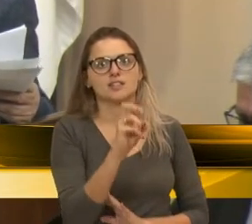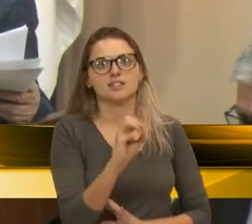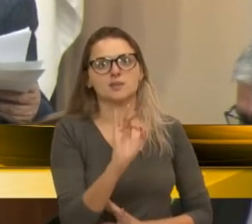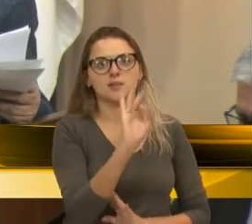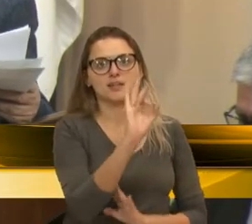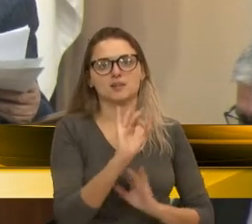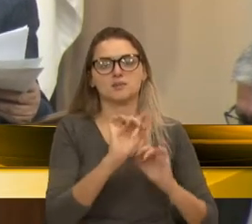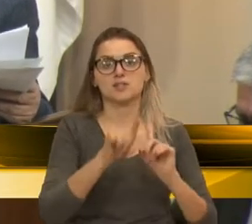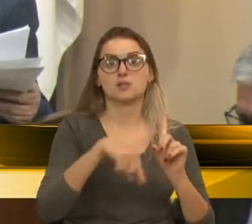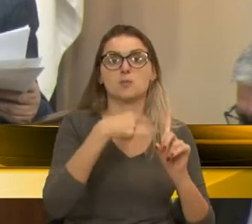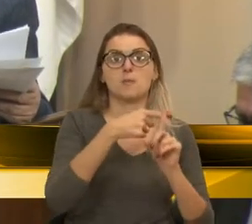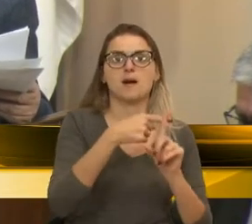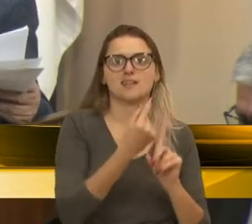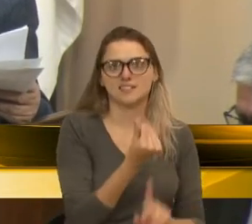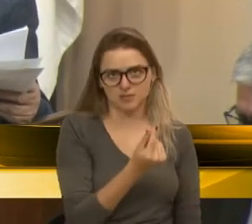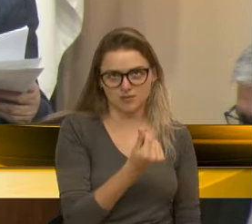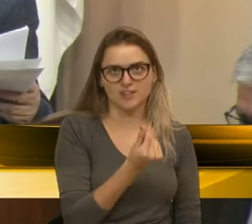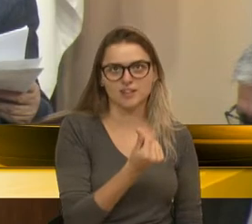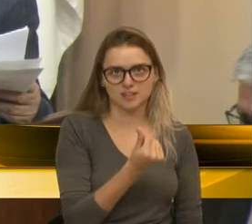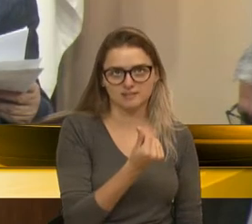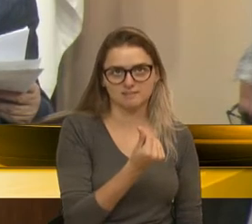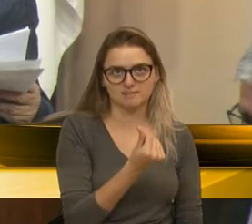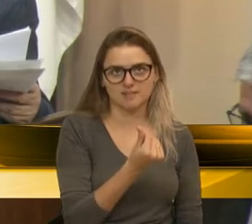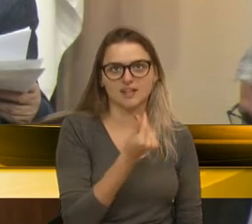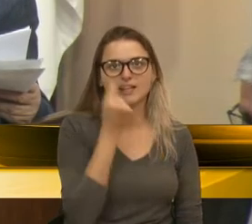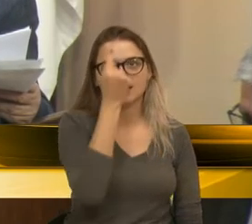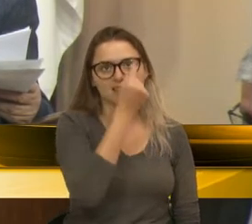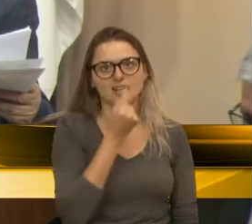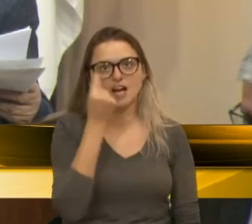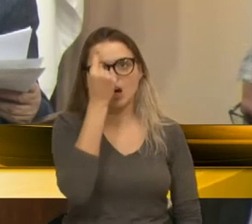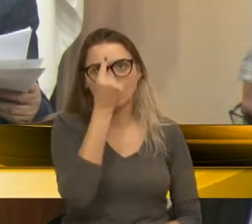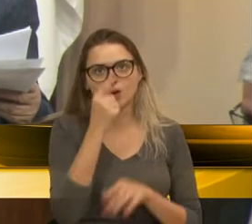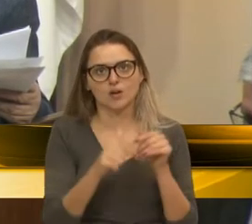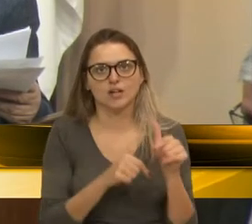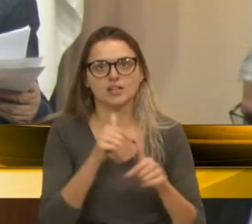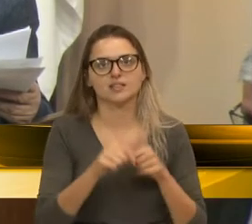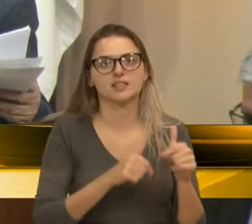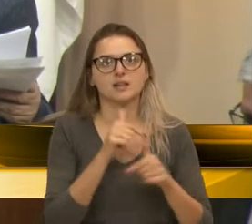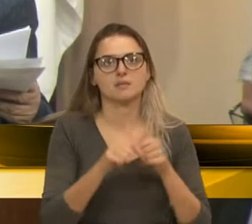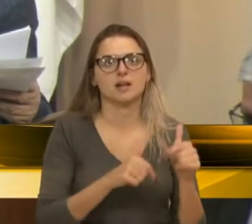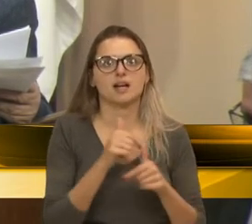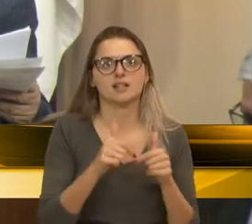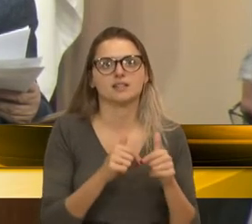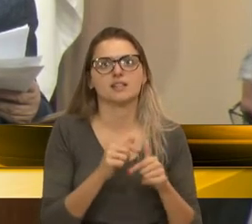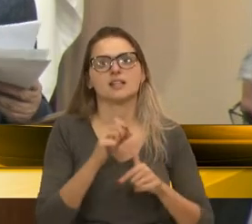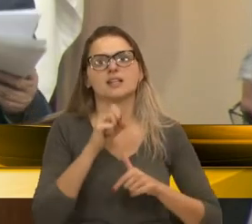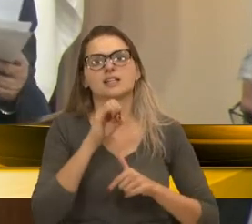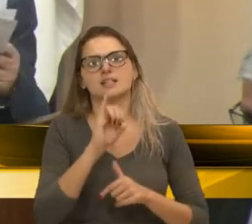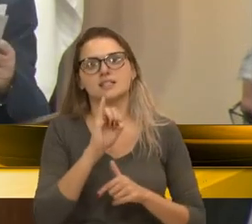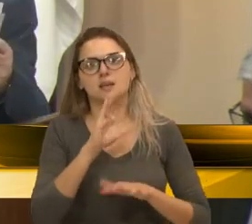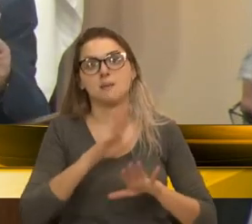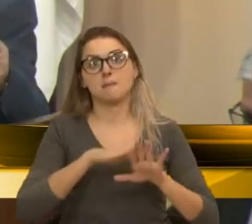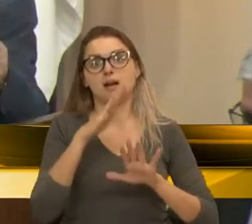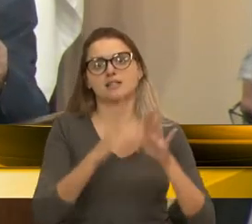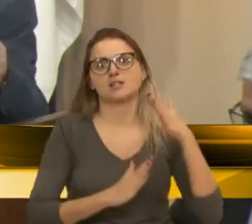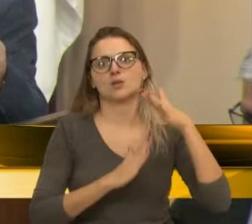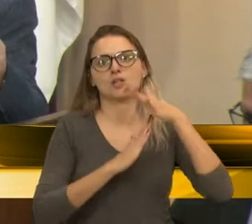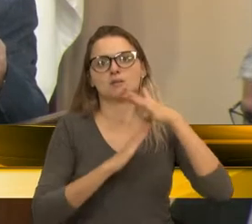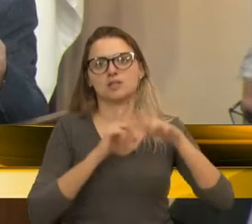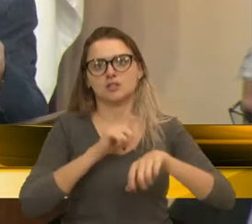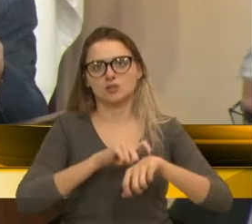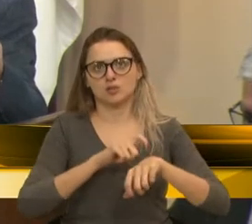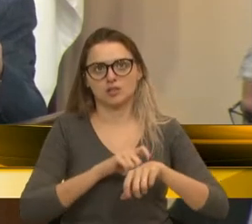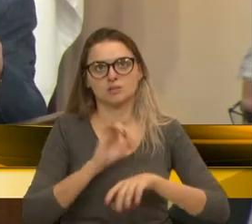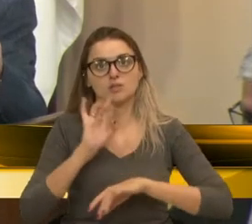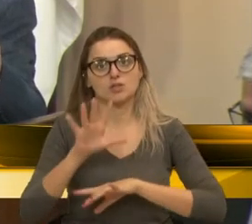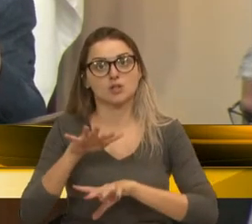50% no valor da hora trabalhada que exceder o tempo à disposição, a título